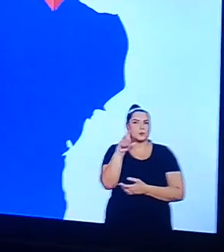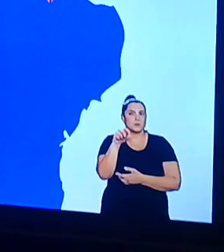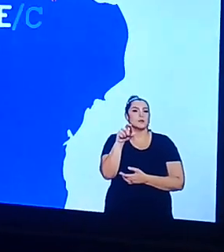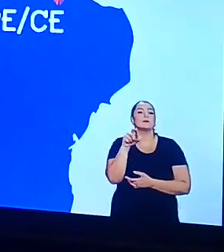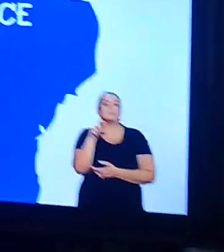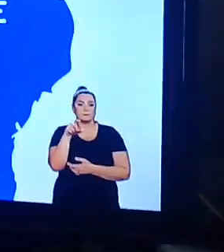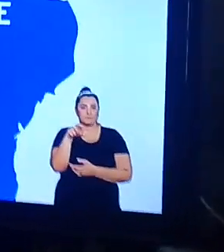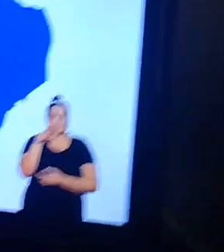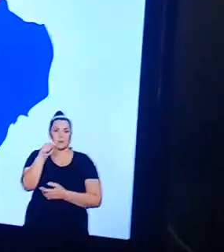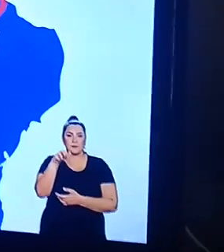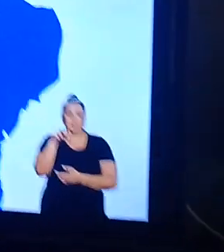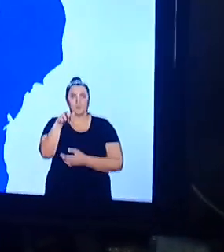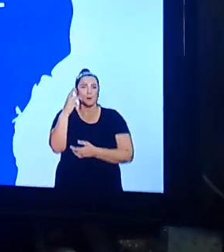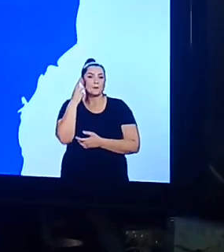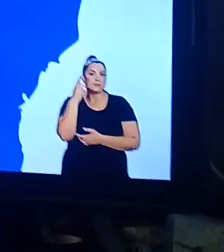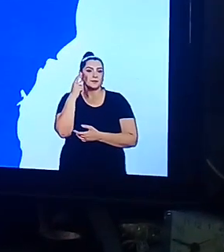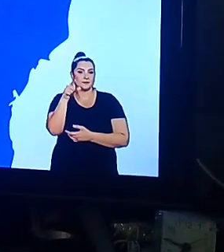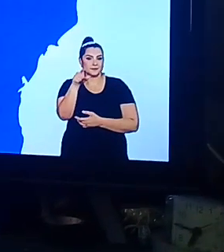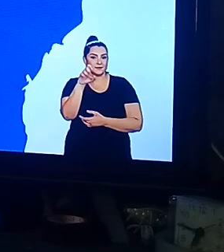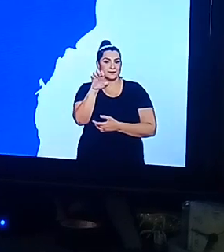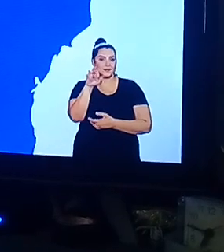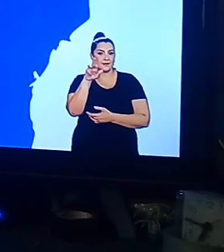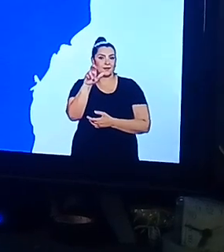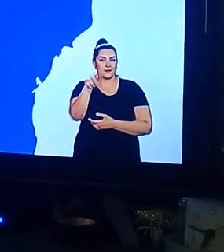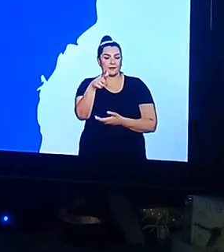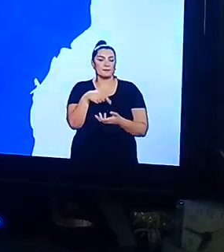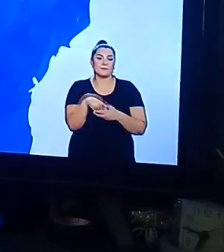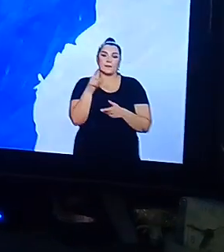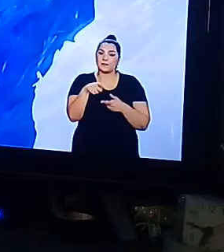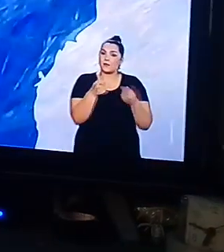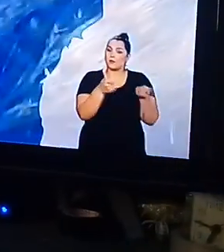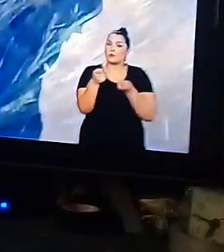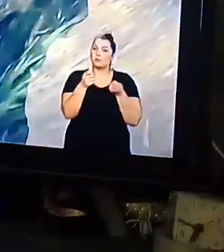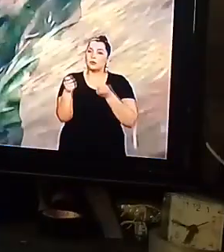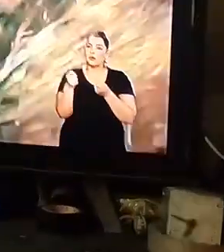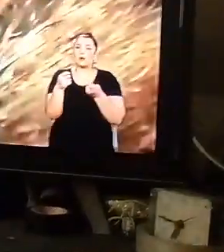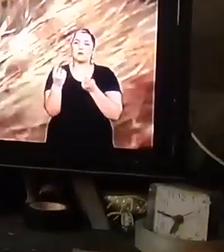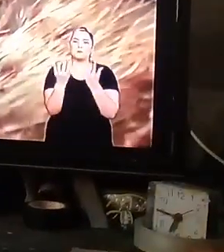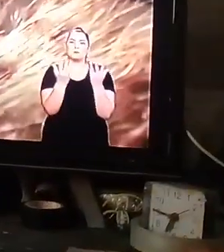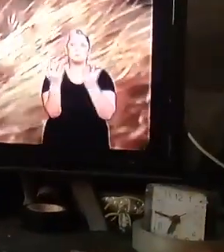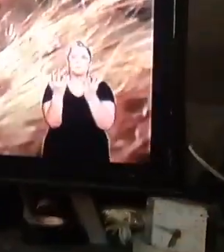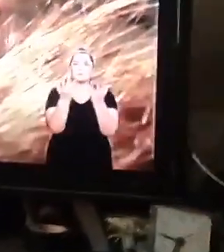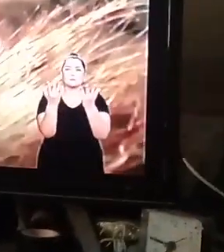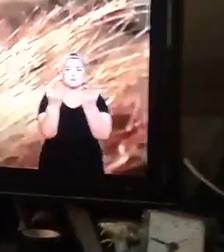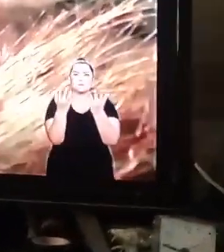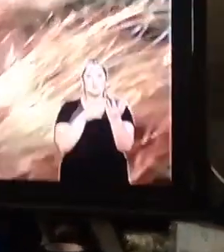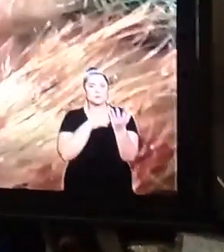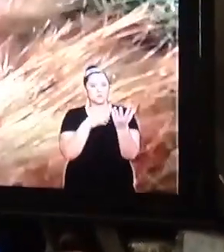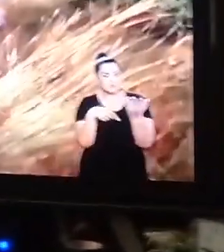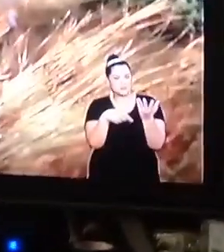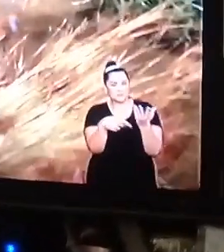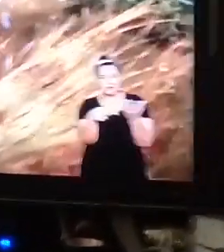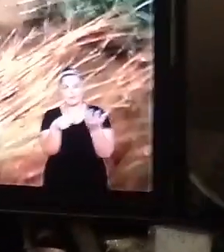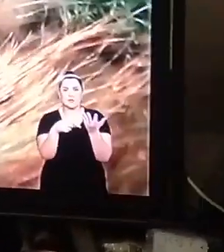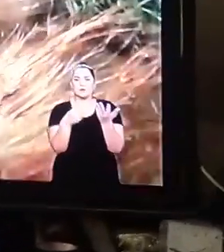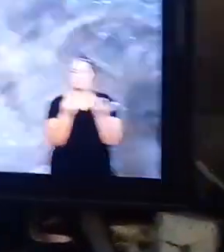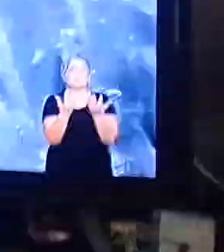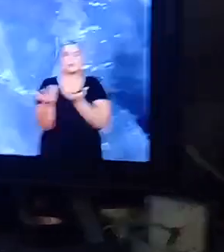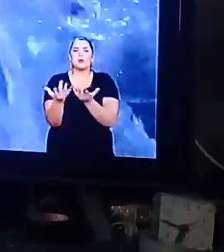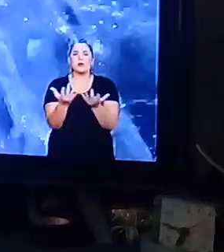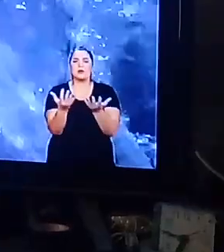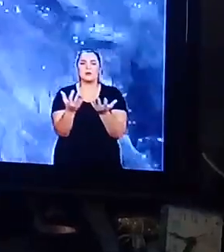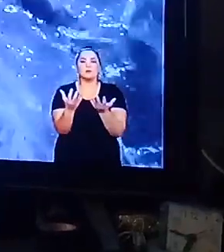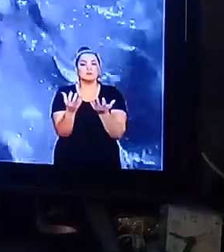Dores Dores Aquela dor Normal E aquela dor Espiritual Mesmo Aquela dor